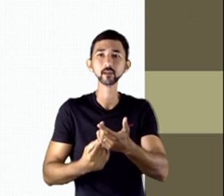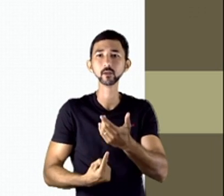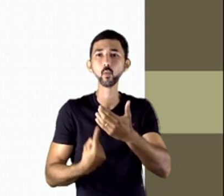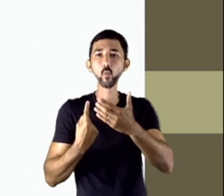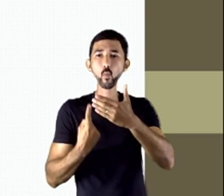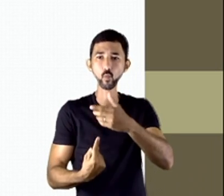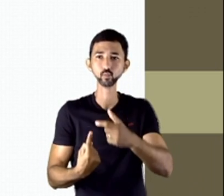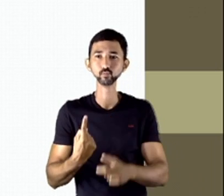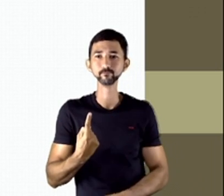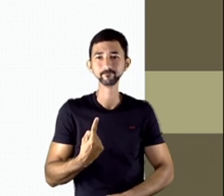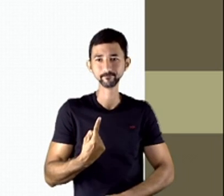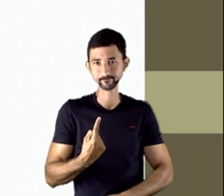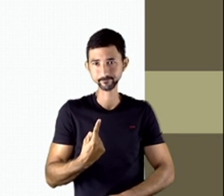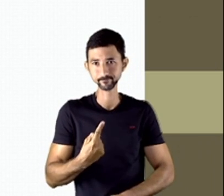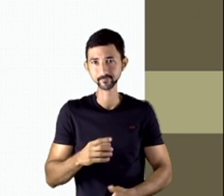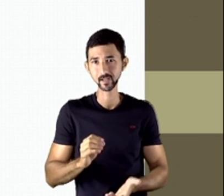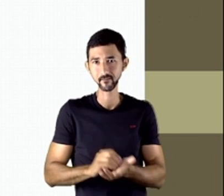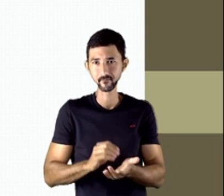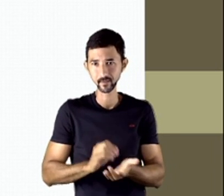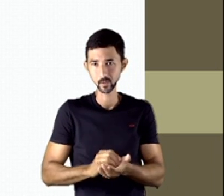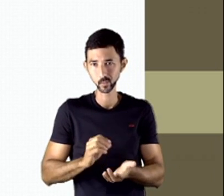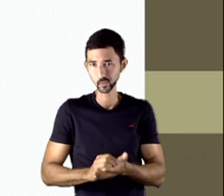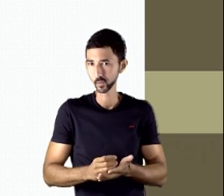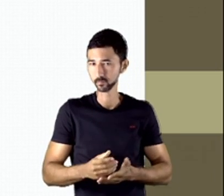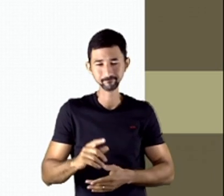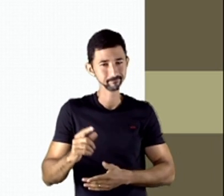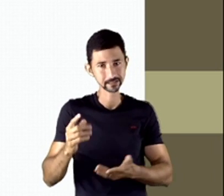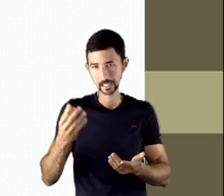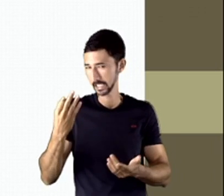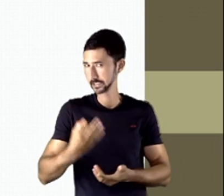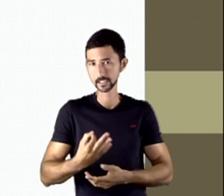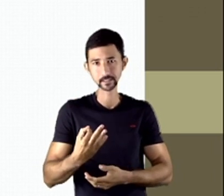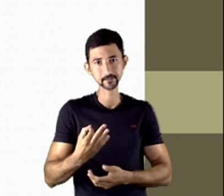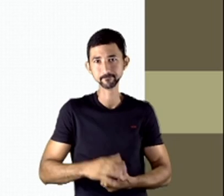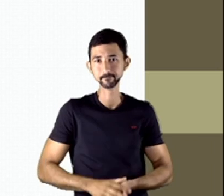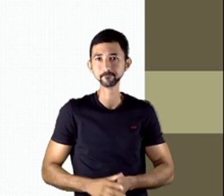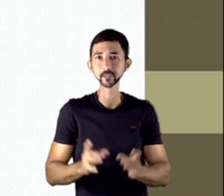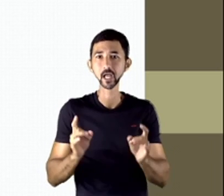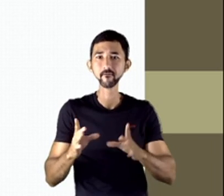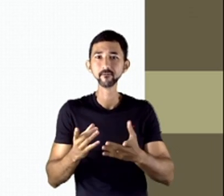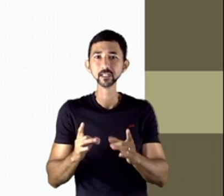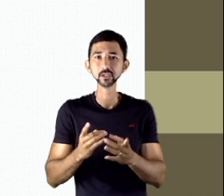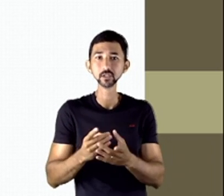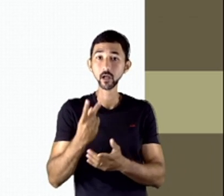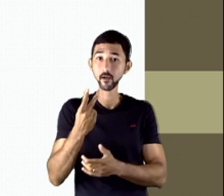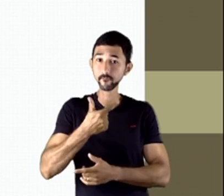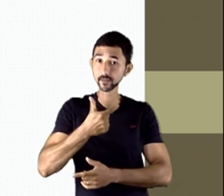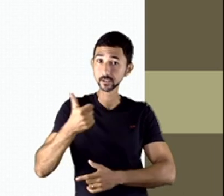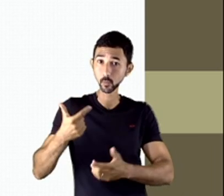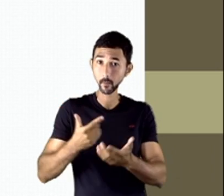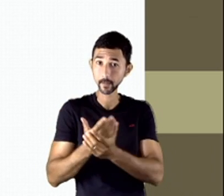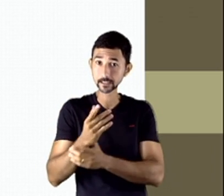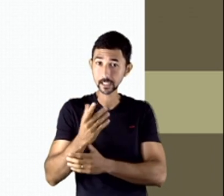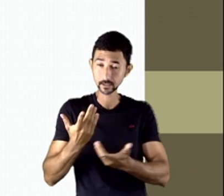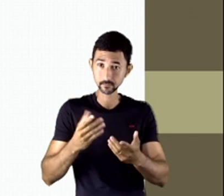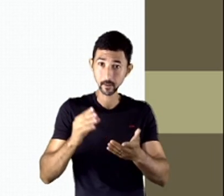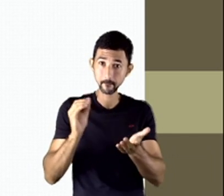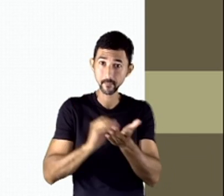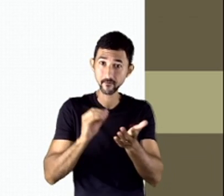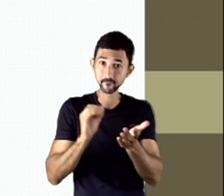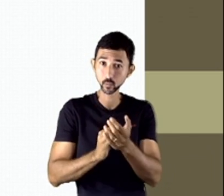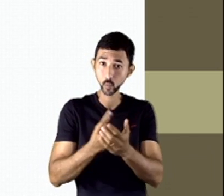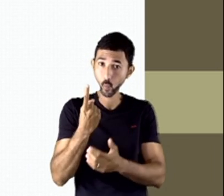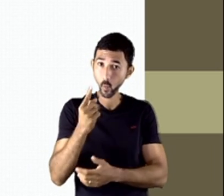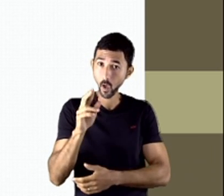a 1. Então, eu digo que a divisão é não exata. Olha só, foram vendidas 21 passagens inteiras. Porém,